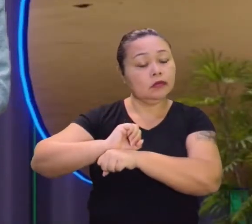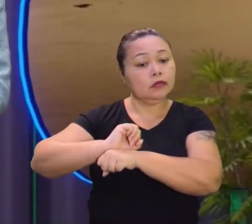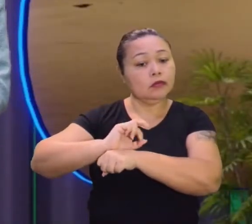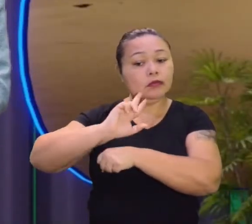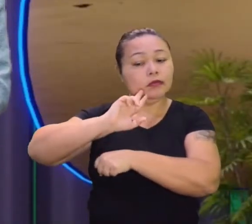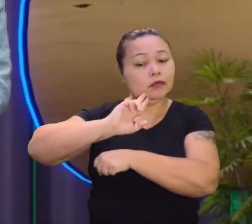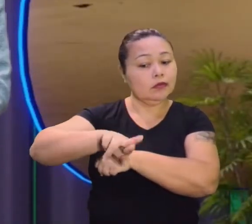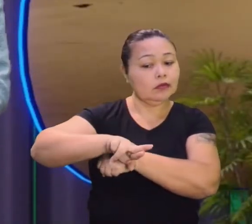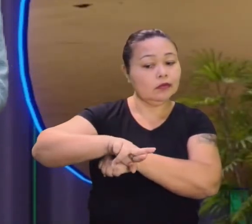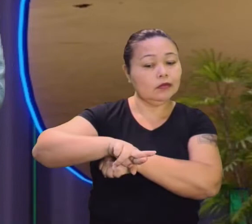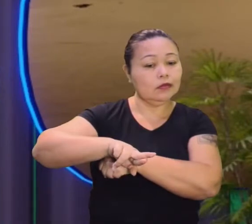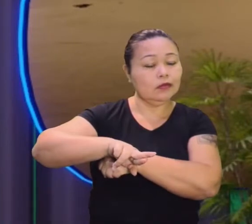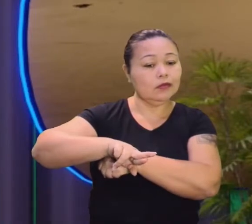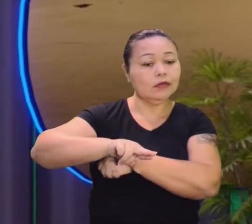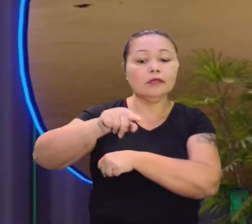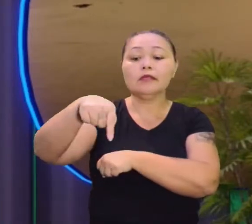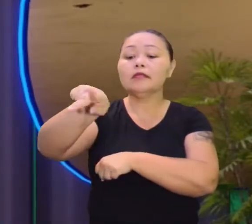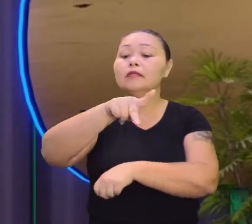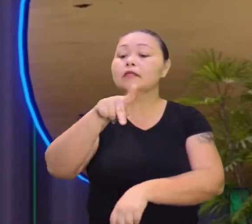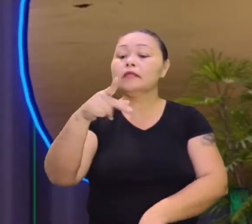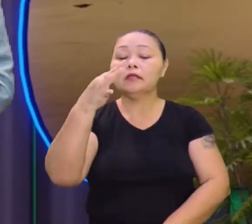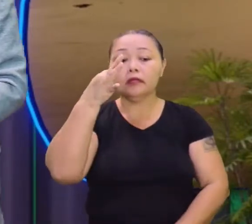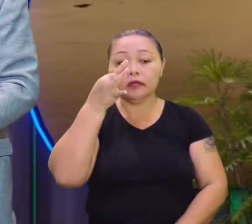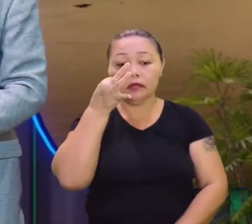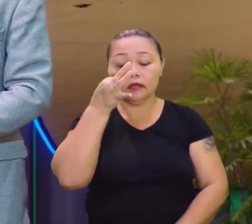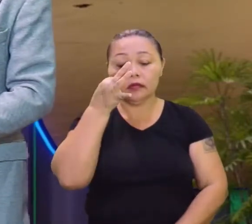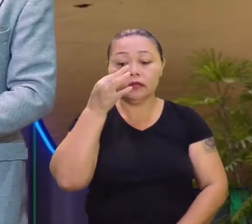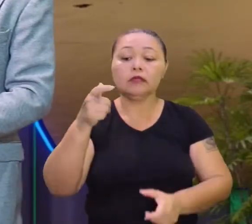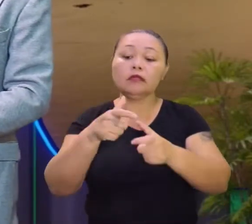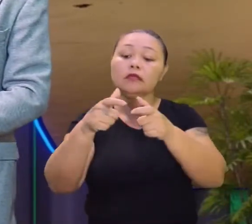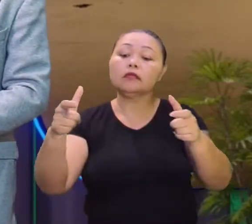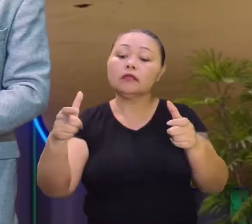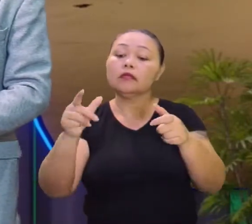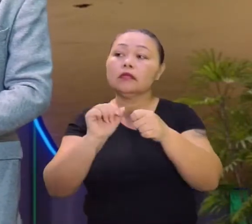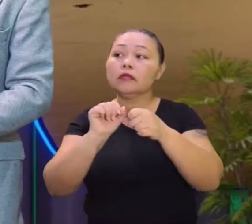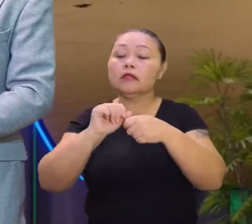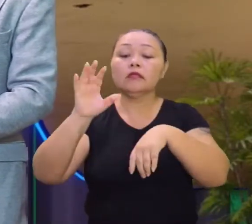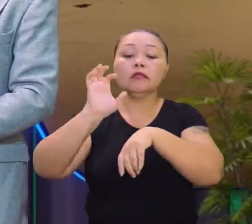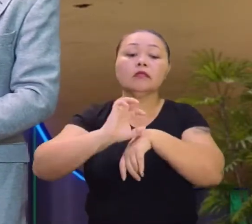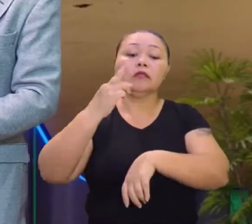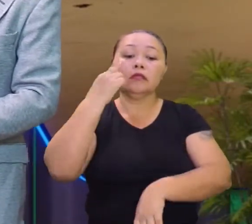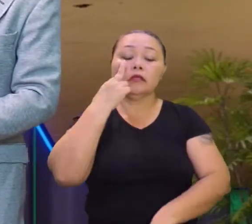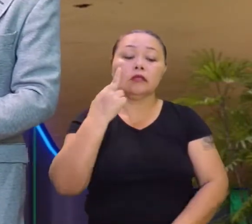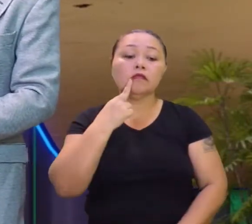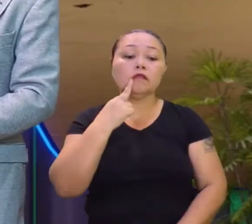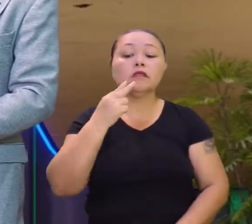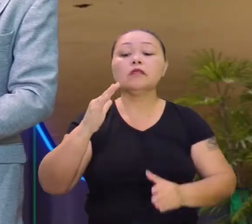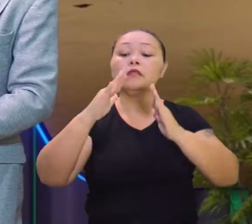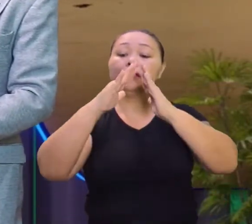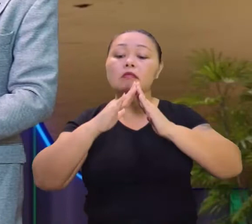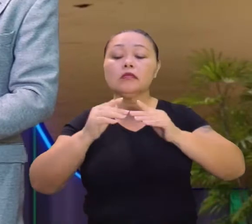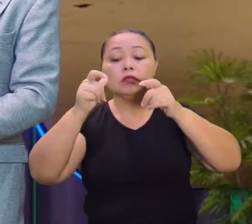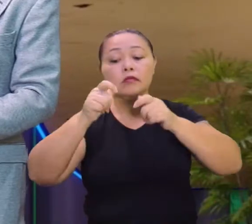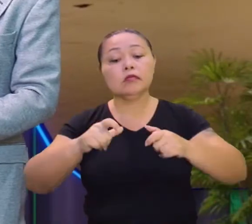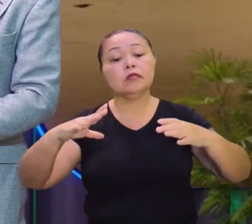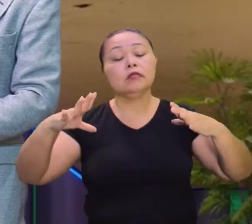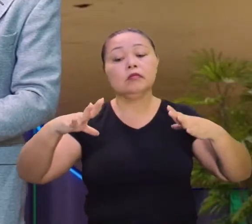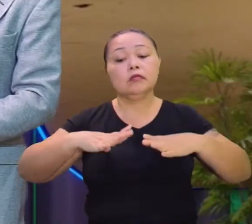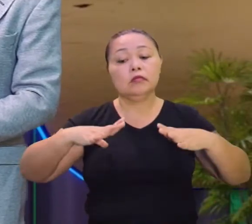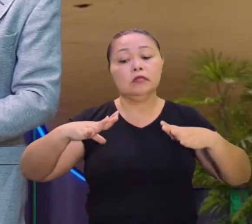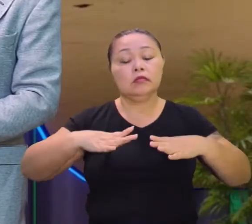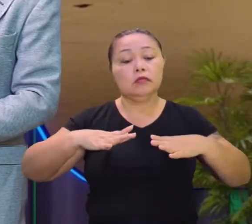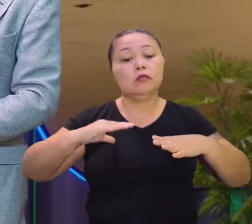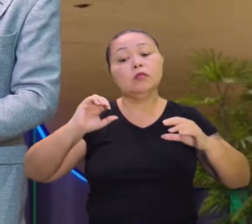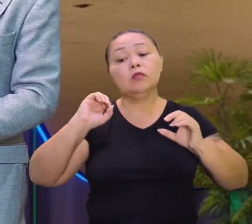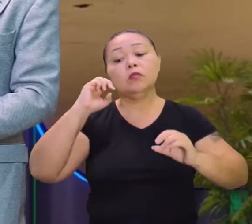vai responder aí para vocês, professores presencial. Maior parte da população de Rondônia mora onde? Na